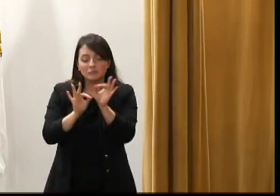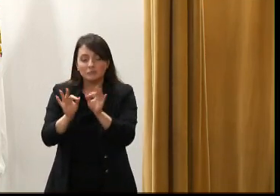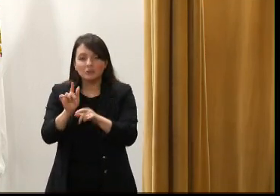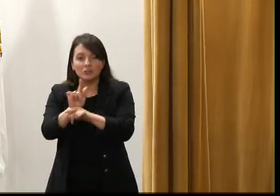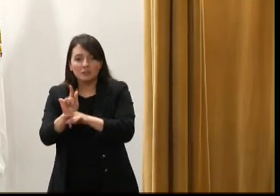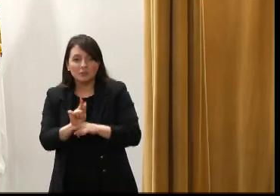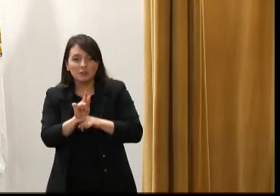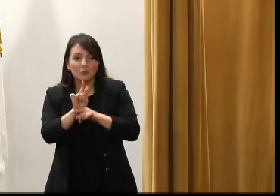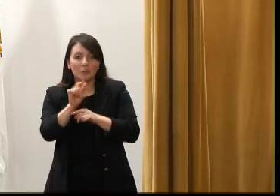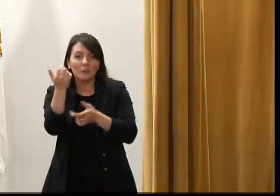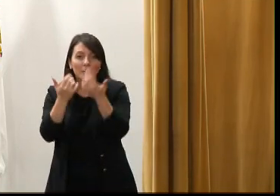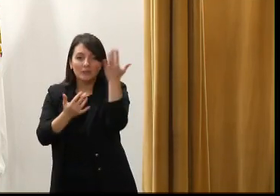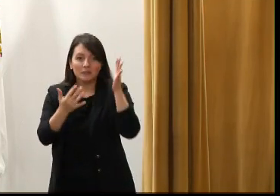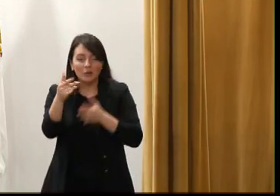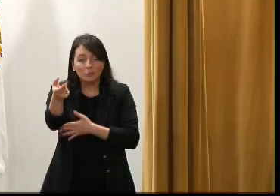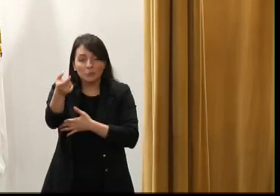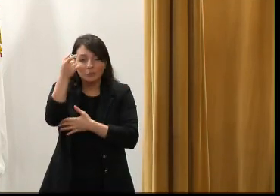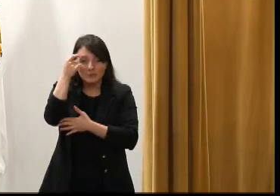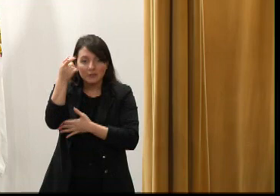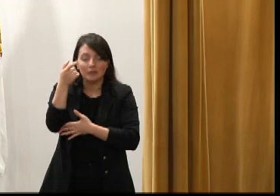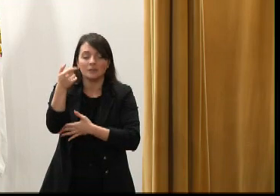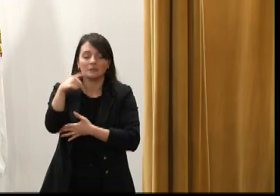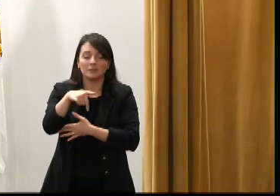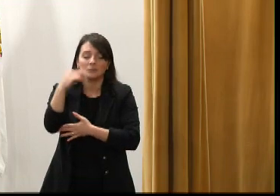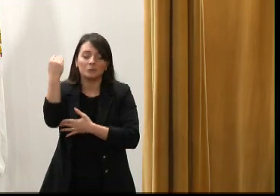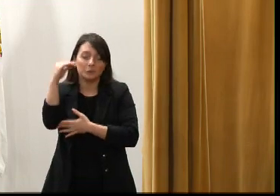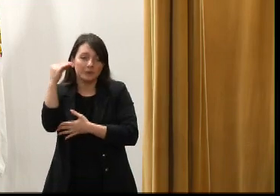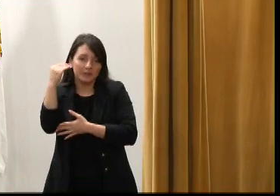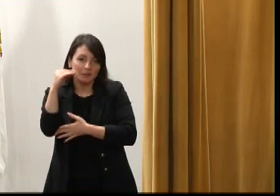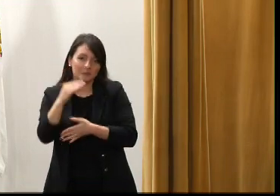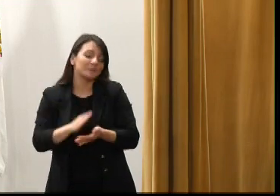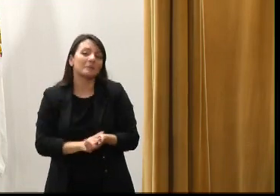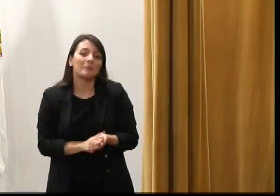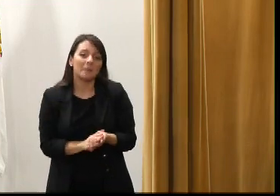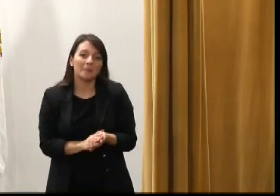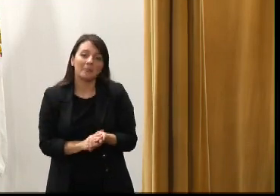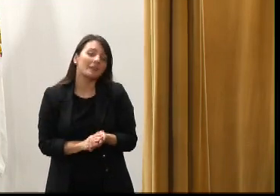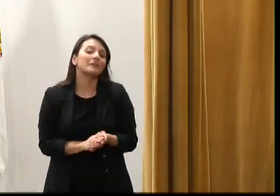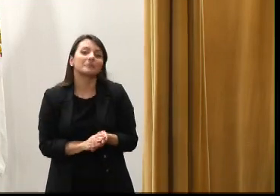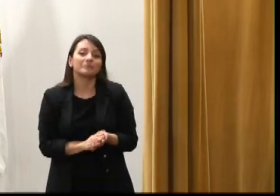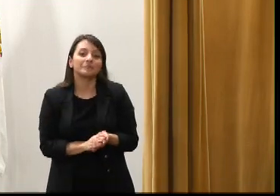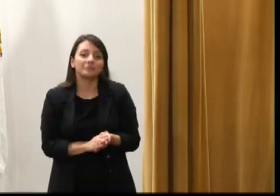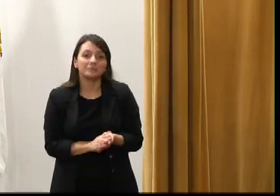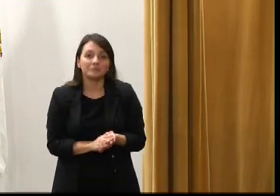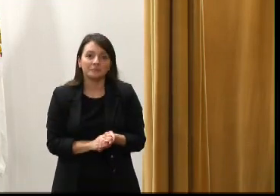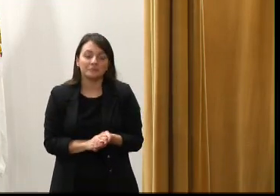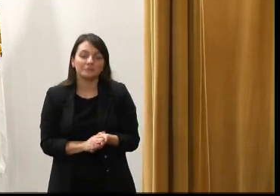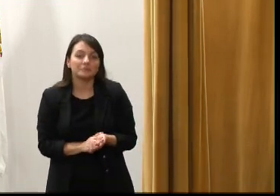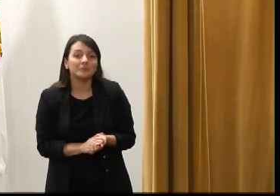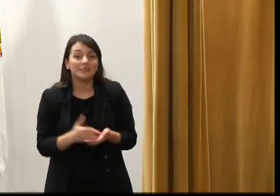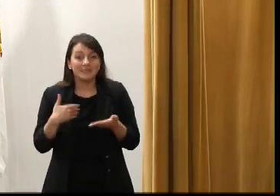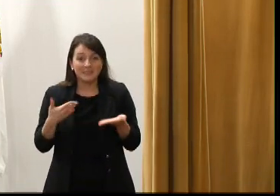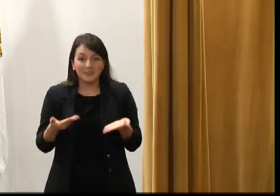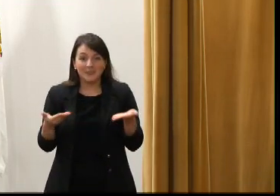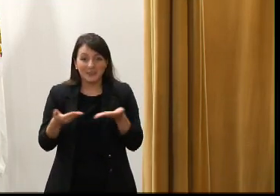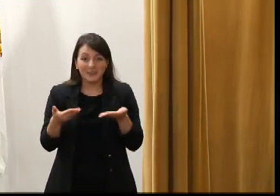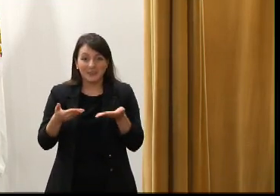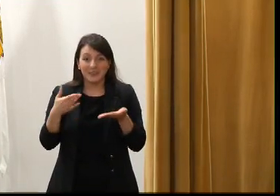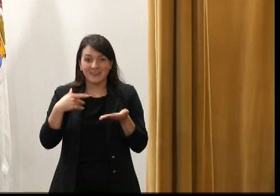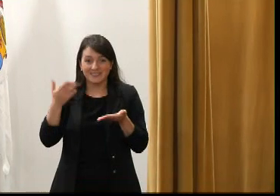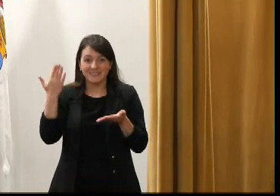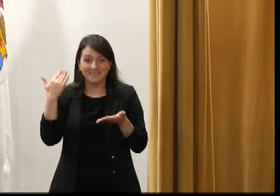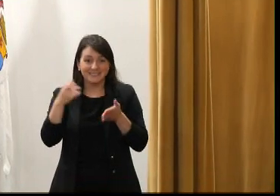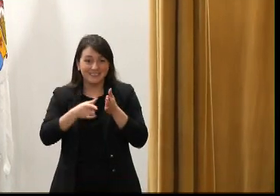ambiental da nossa Porto Alegre. Né? Também estou muito contente de suceder meus conferencistas